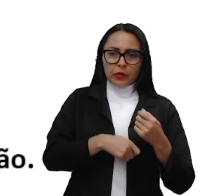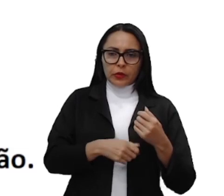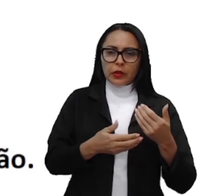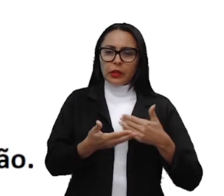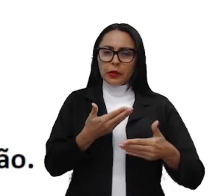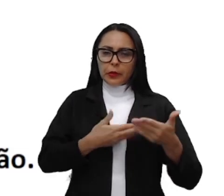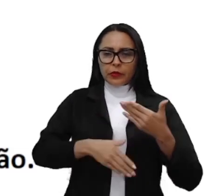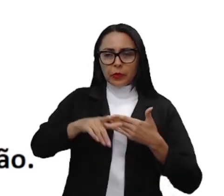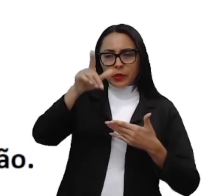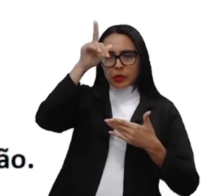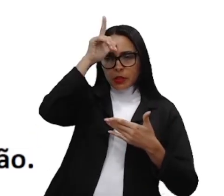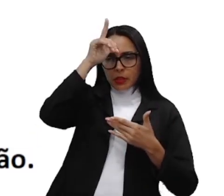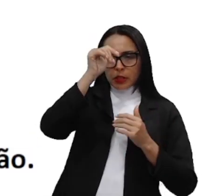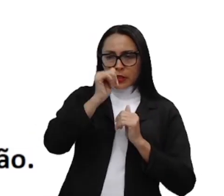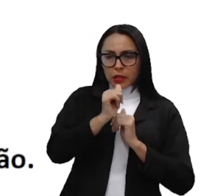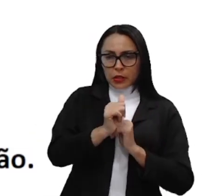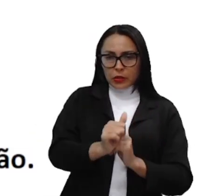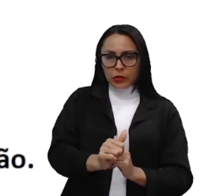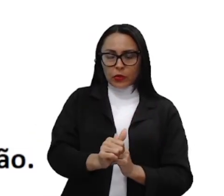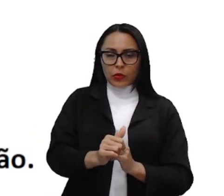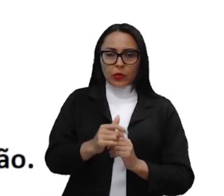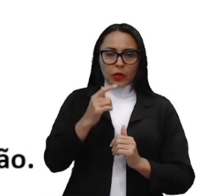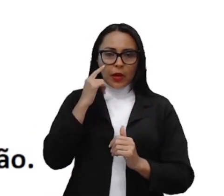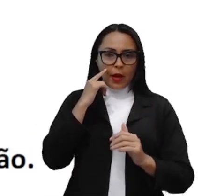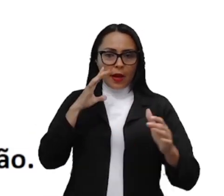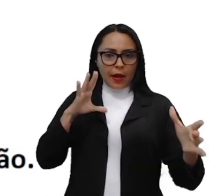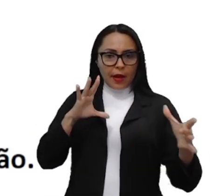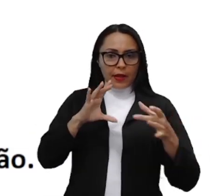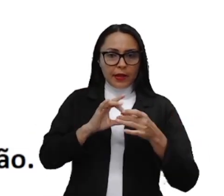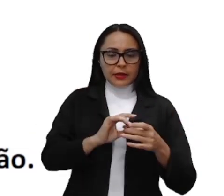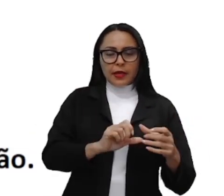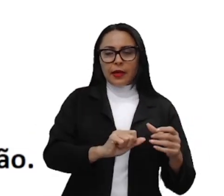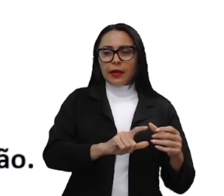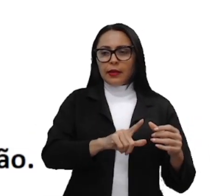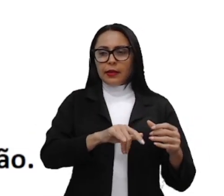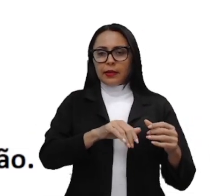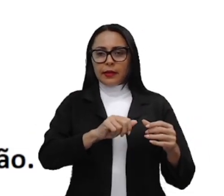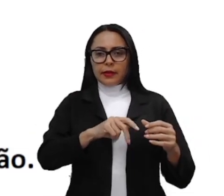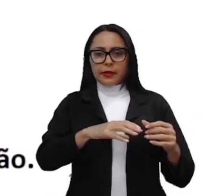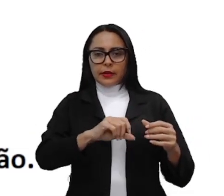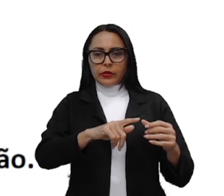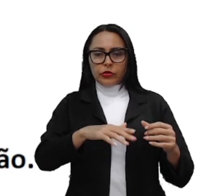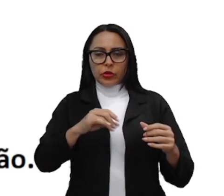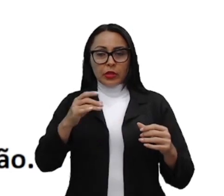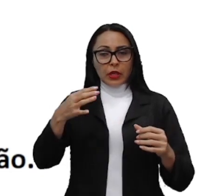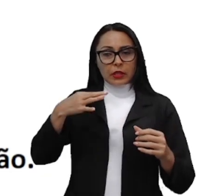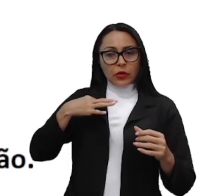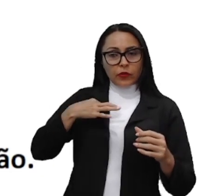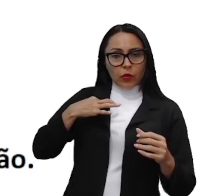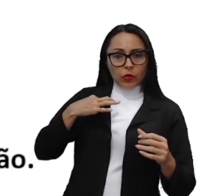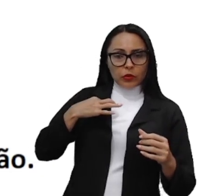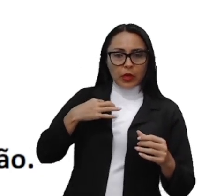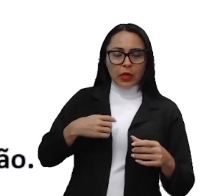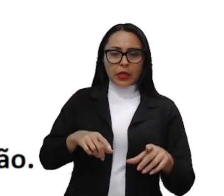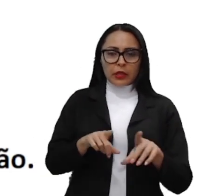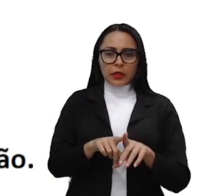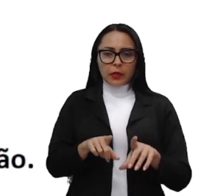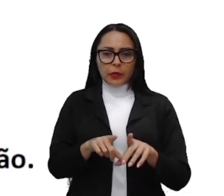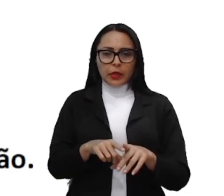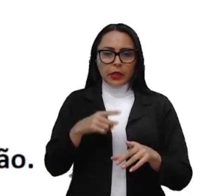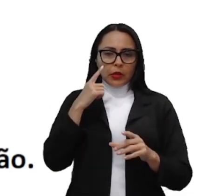envolvimento de líder e seguidor. Nós temos as alianças, com integração voluntária. E, finalmente, uma